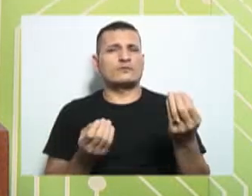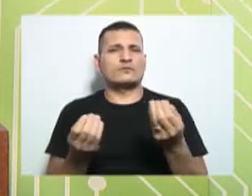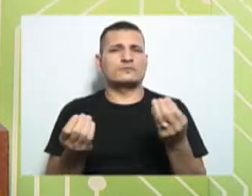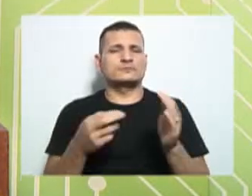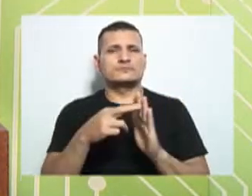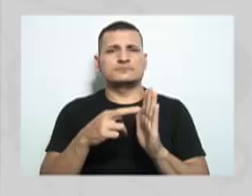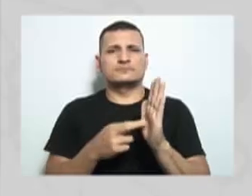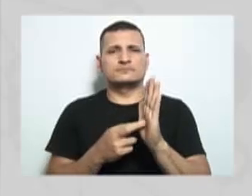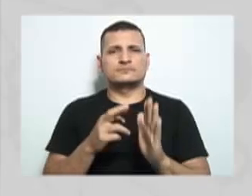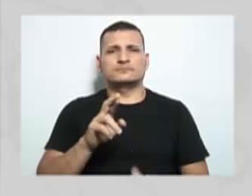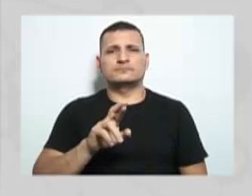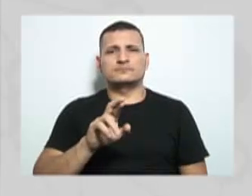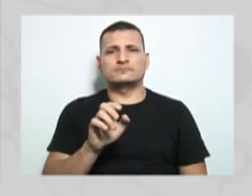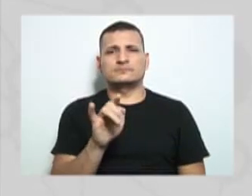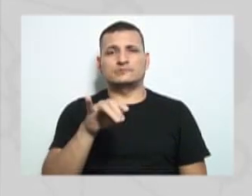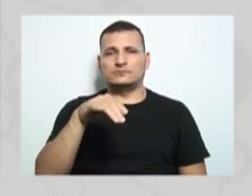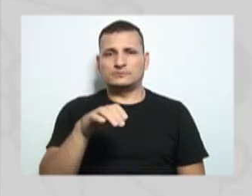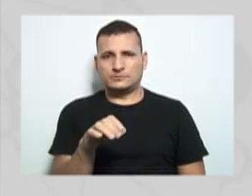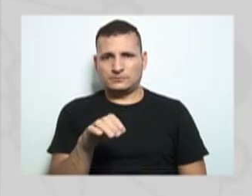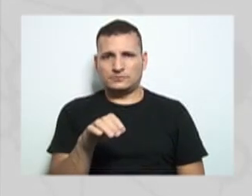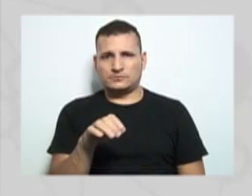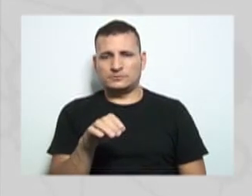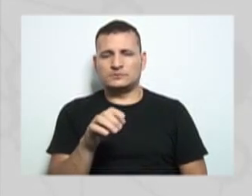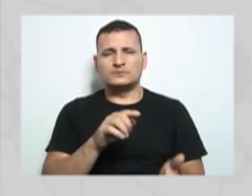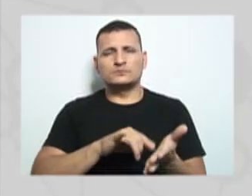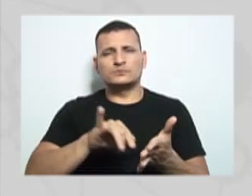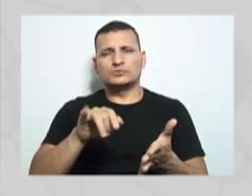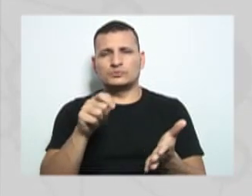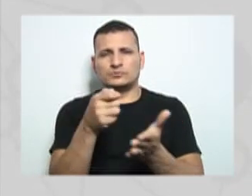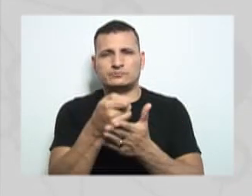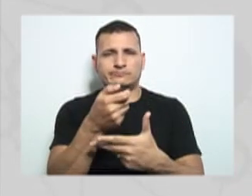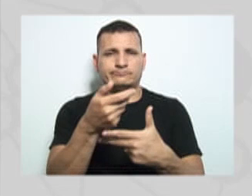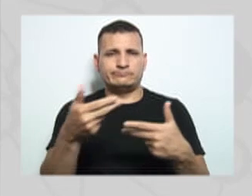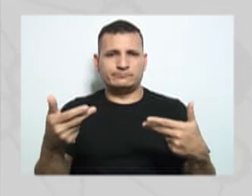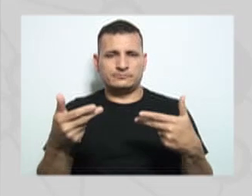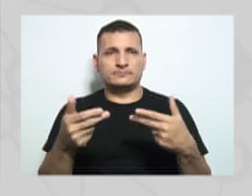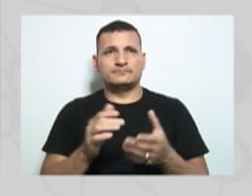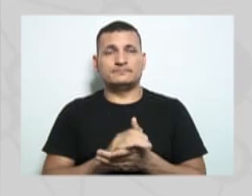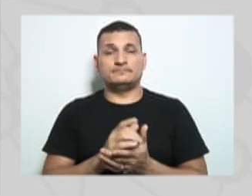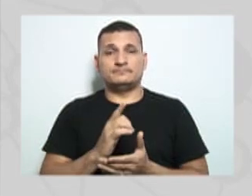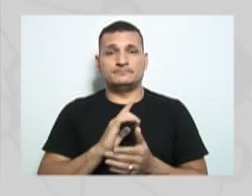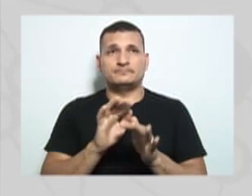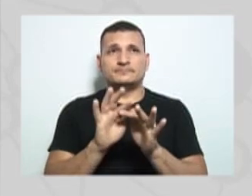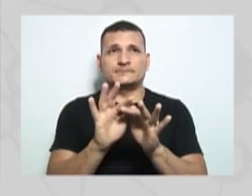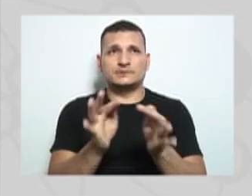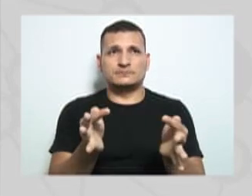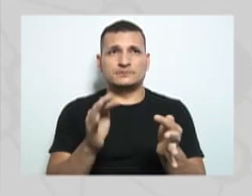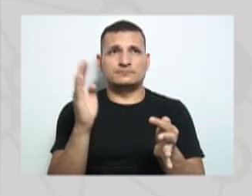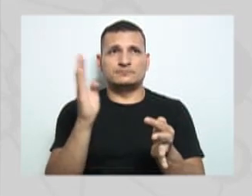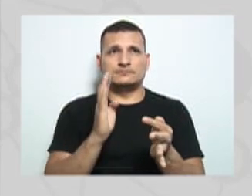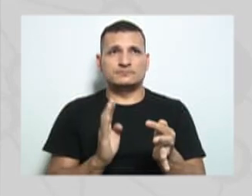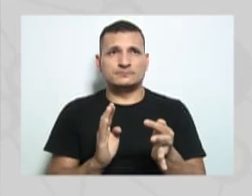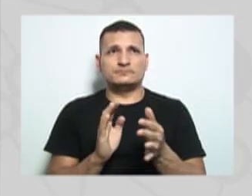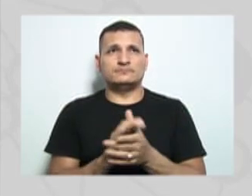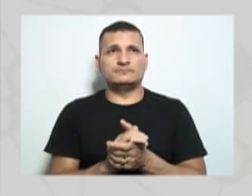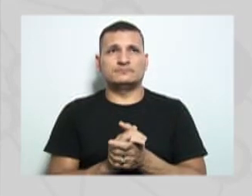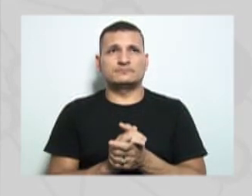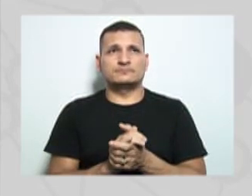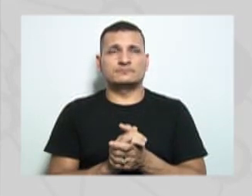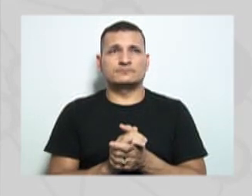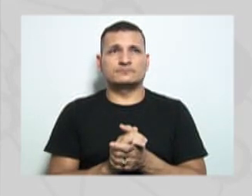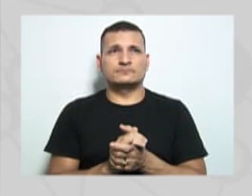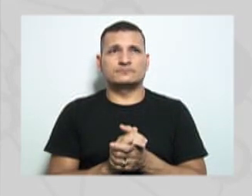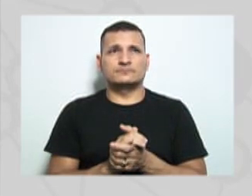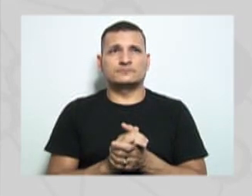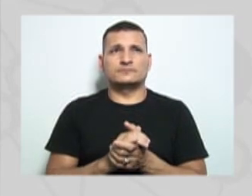nosso slide. Nós temos aí, nós vamos ter Simples Nacional, lucro presumido, lucro real e